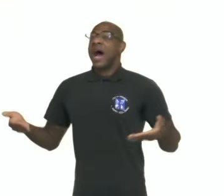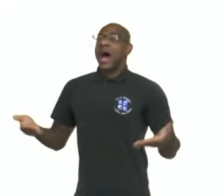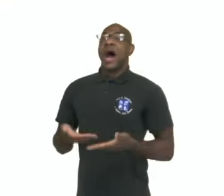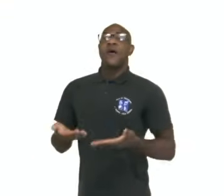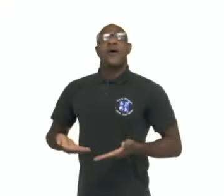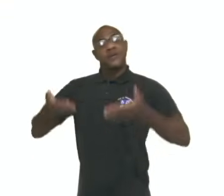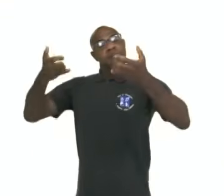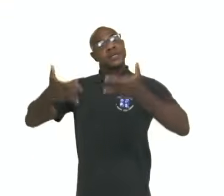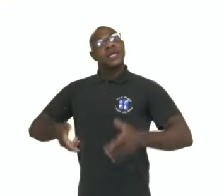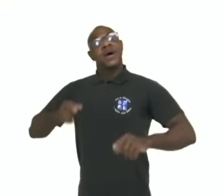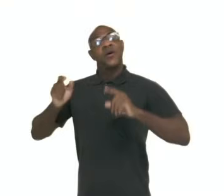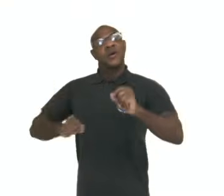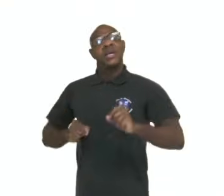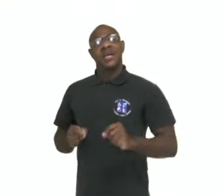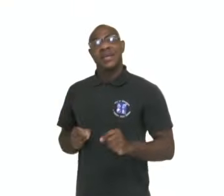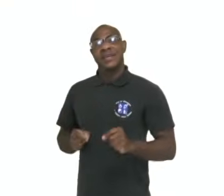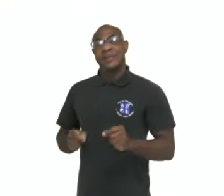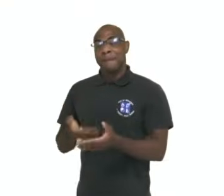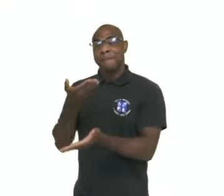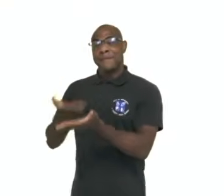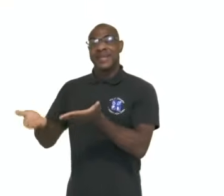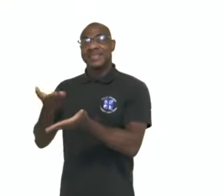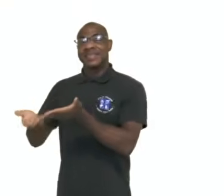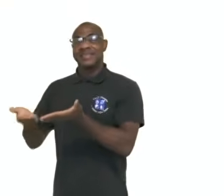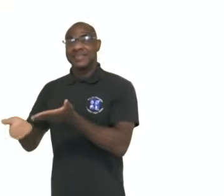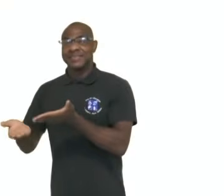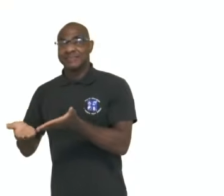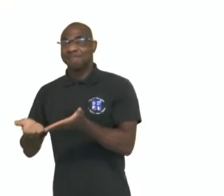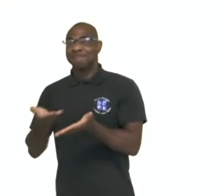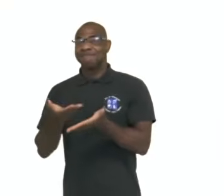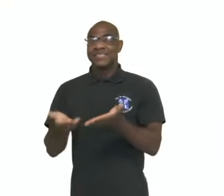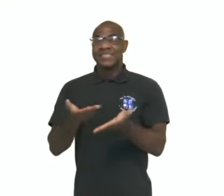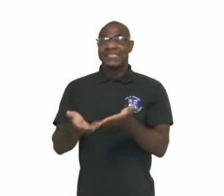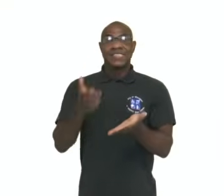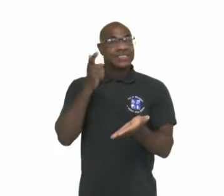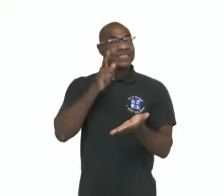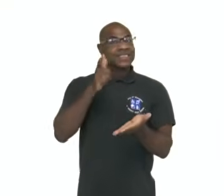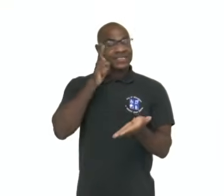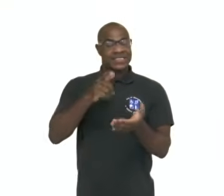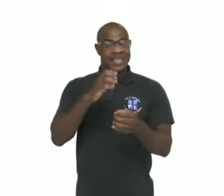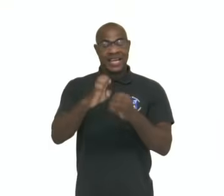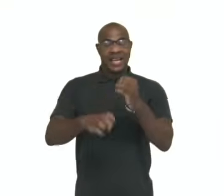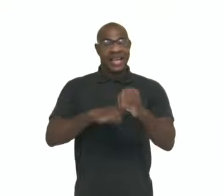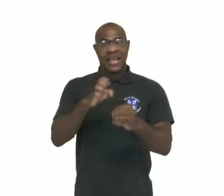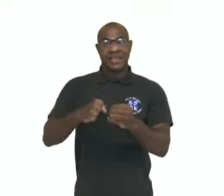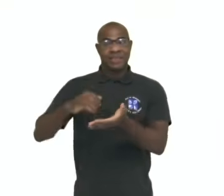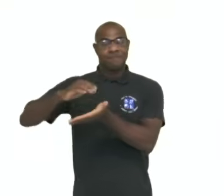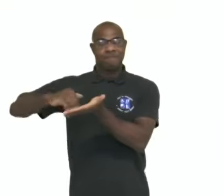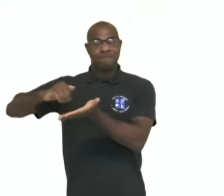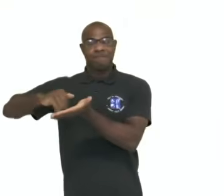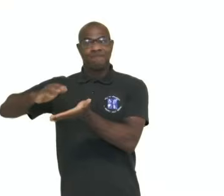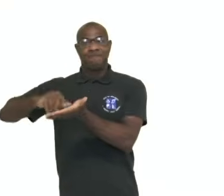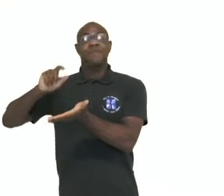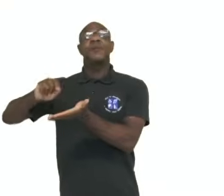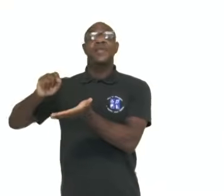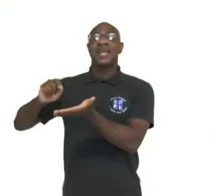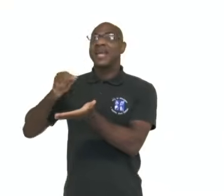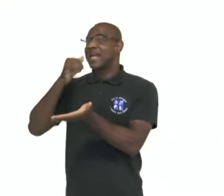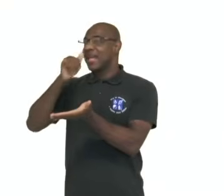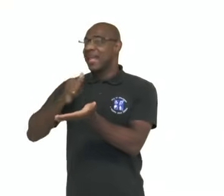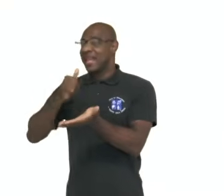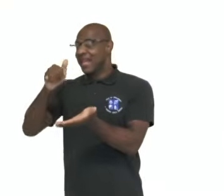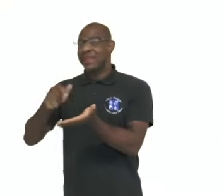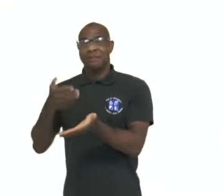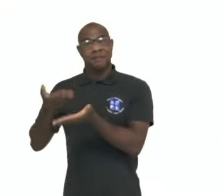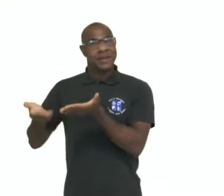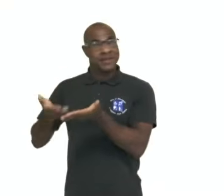falar sobre ganhar e perder elétrons, ok? Os corpos podem ganhar ou perder elétrons através